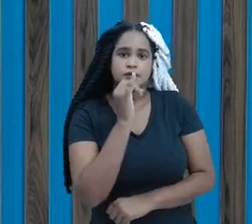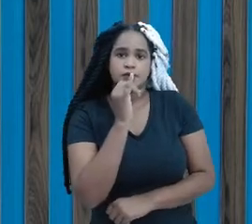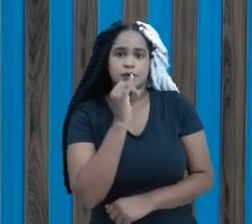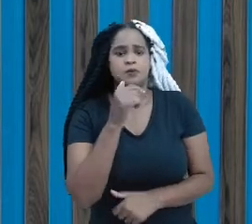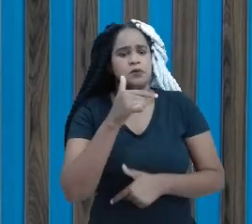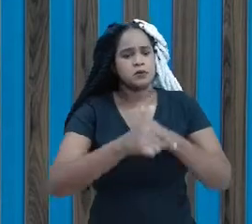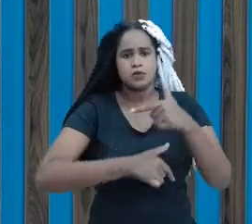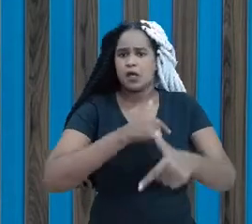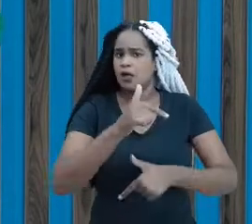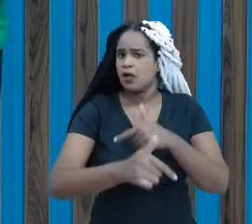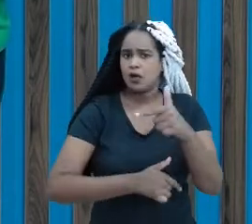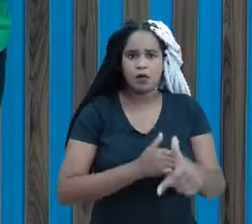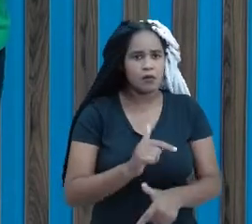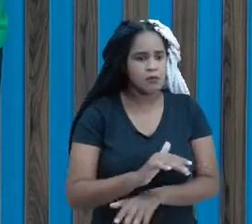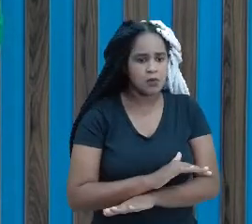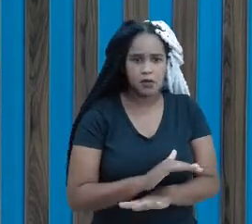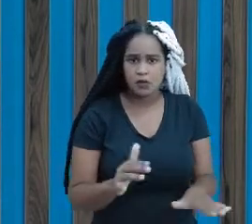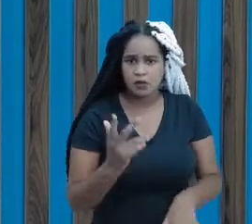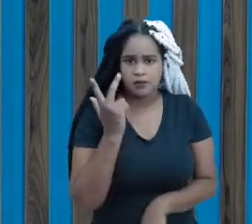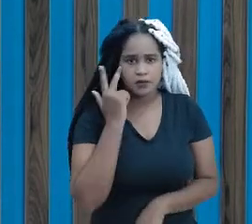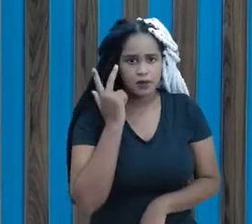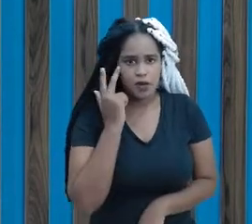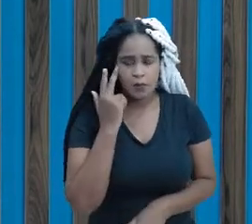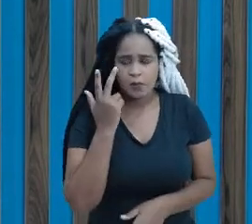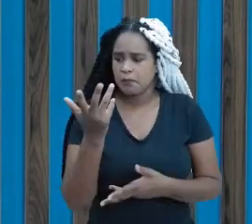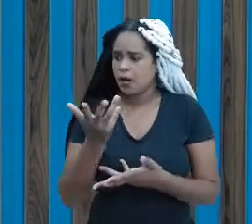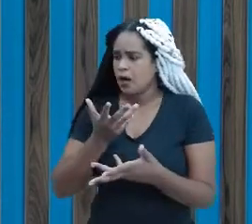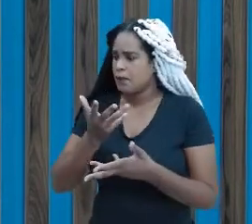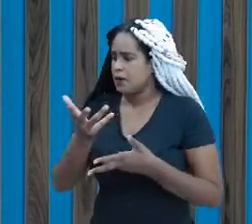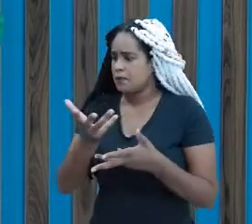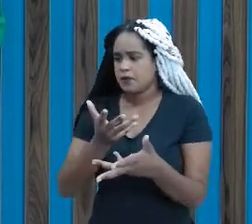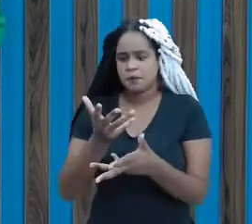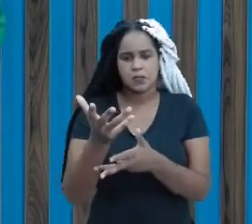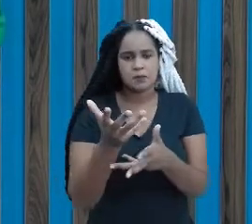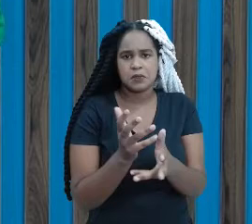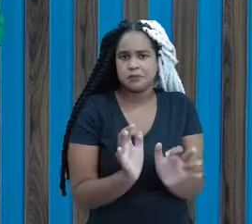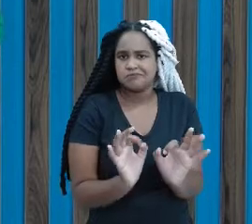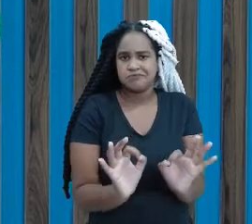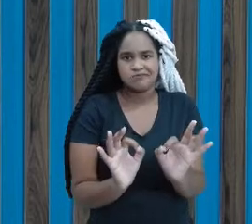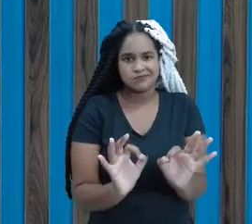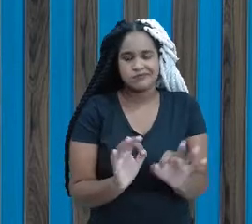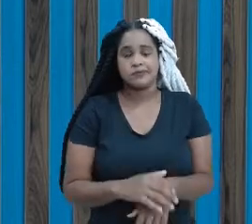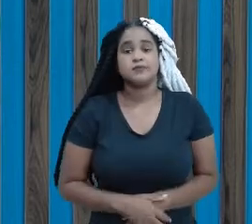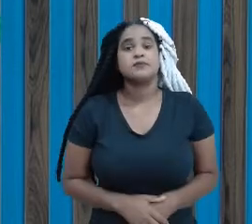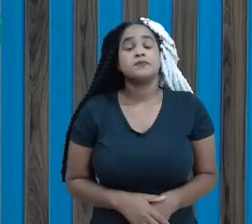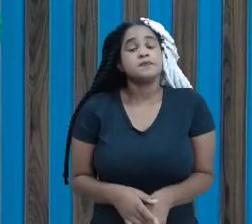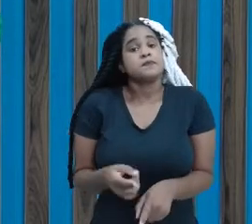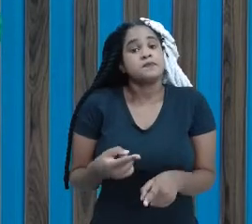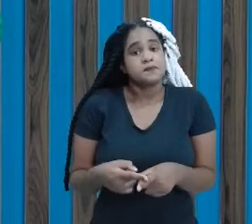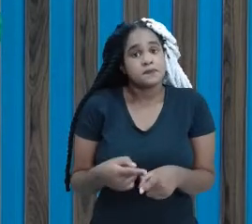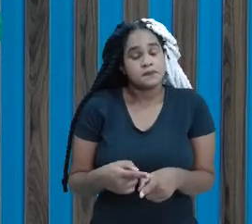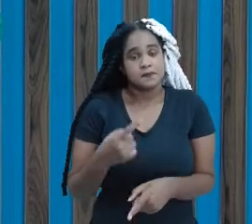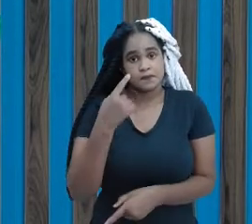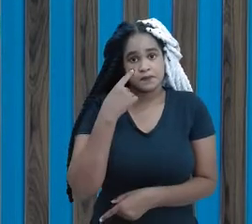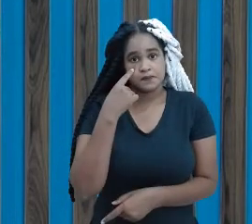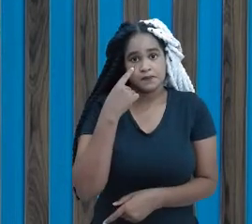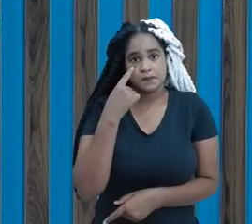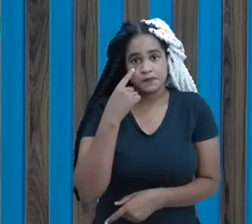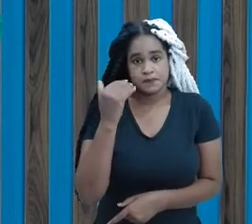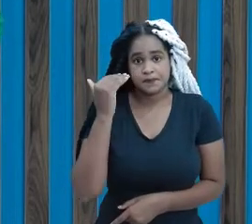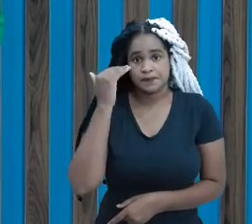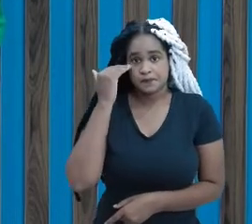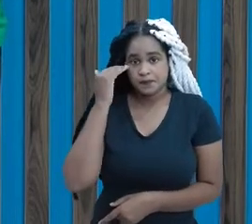trabalhar normalmente, né? A interagir com as pessoas normalmente, Porque esse